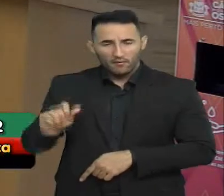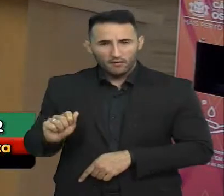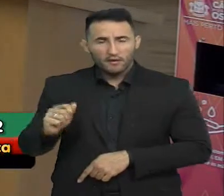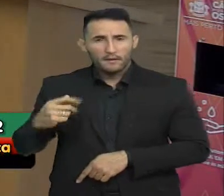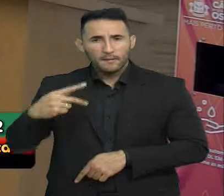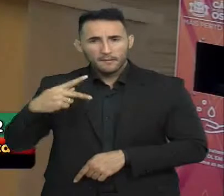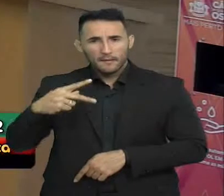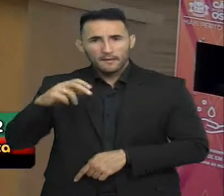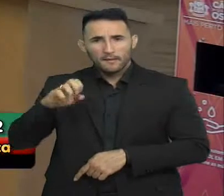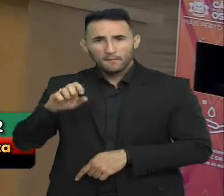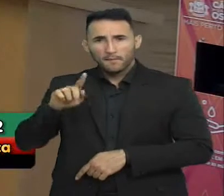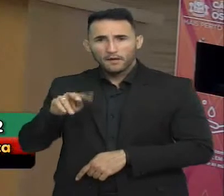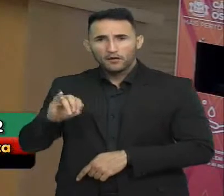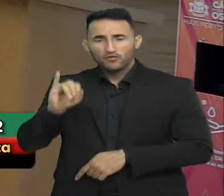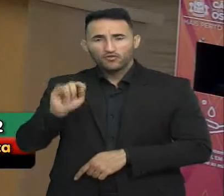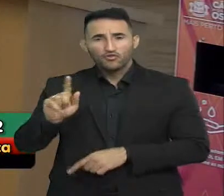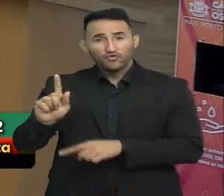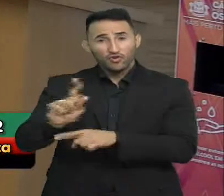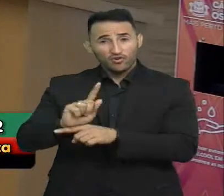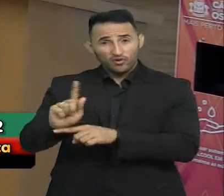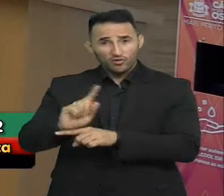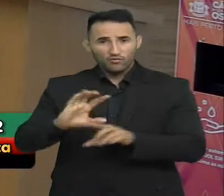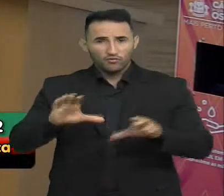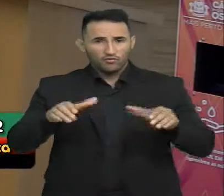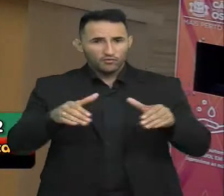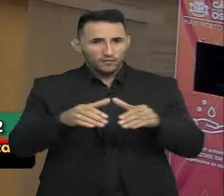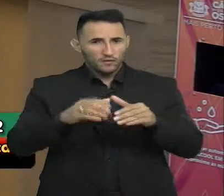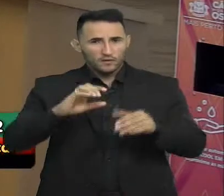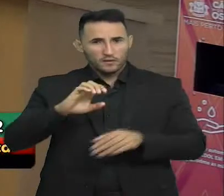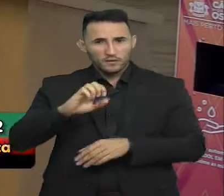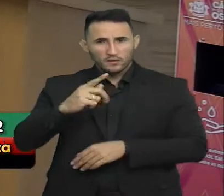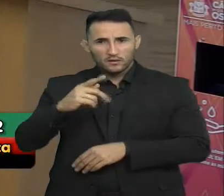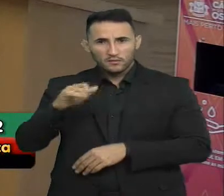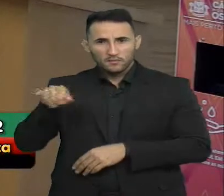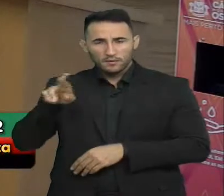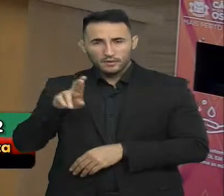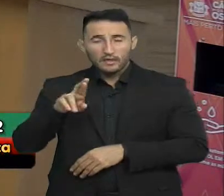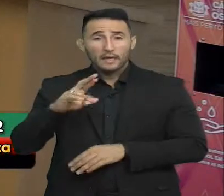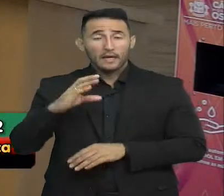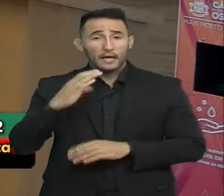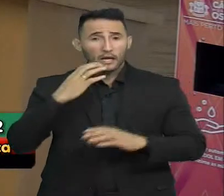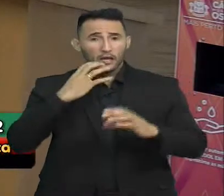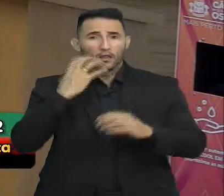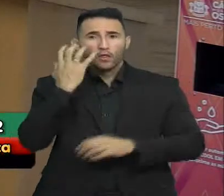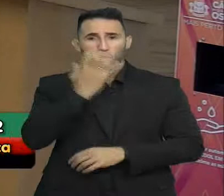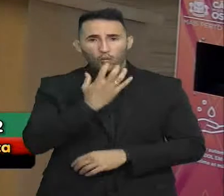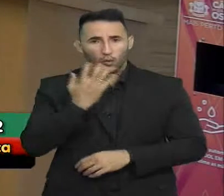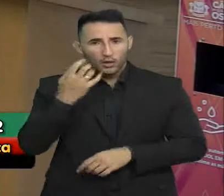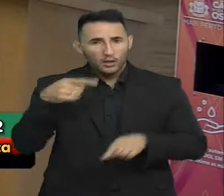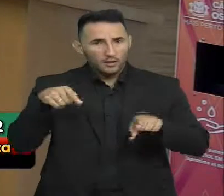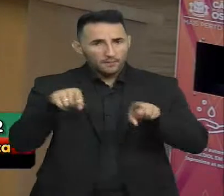Beth, que é gerente da CEPIR, cantora e psicóloga.